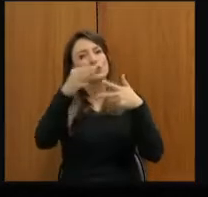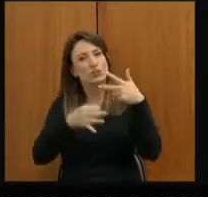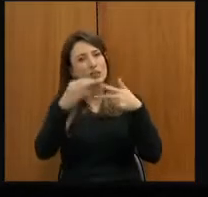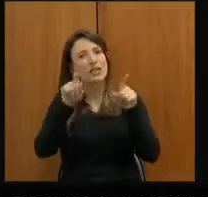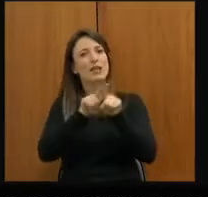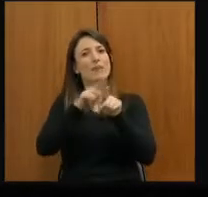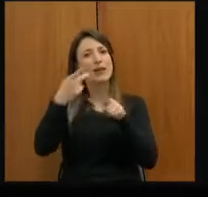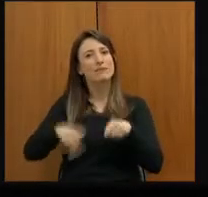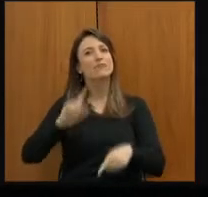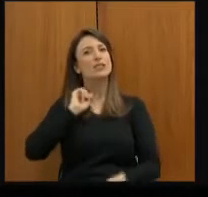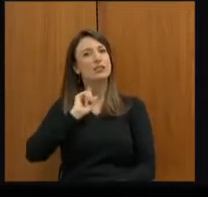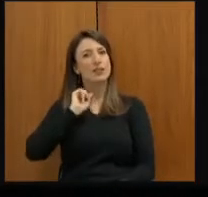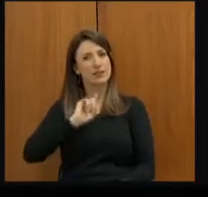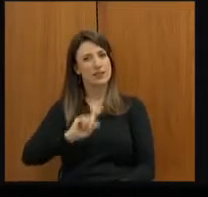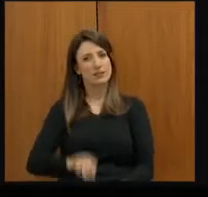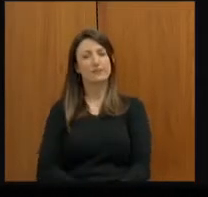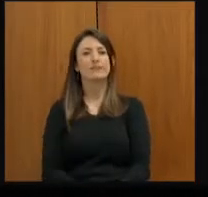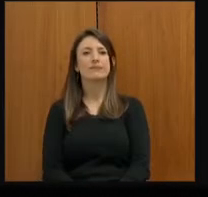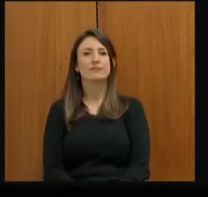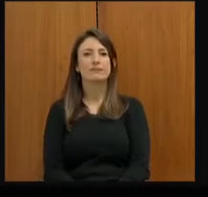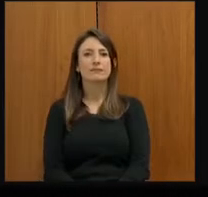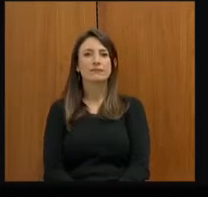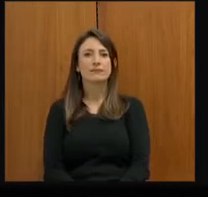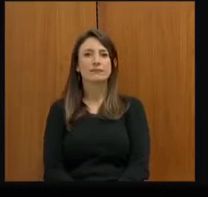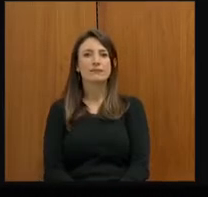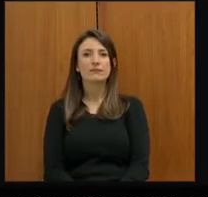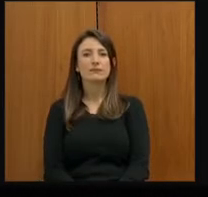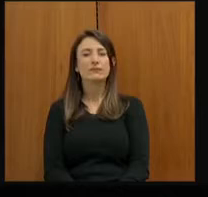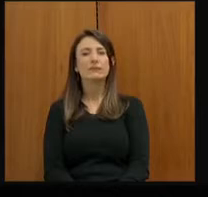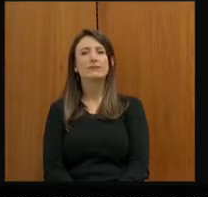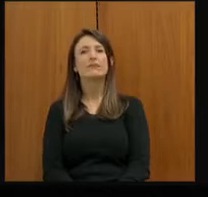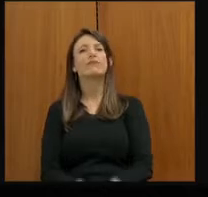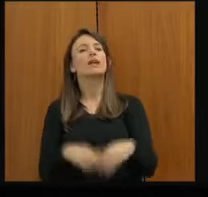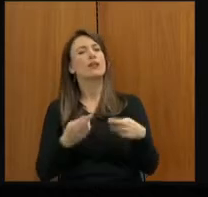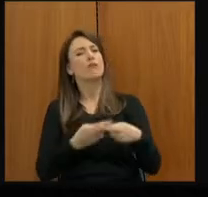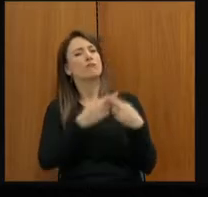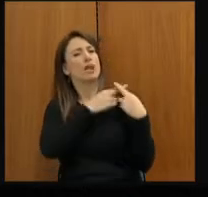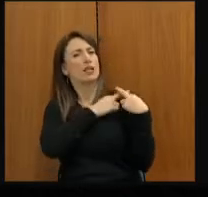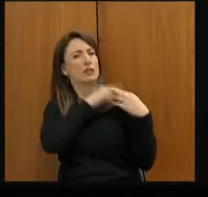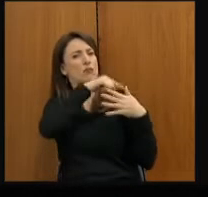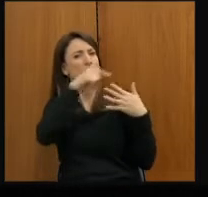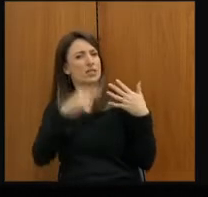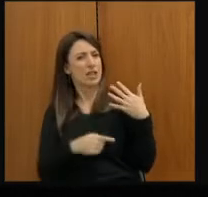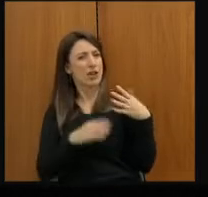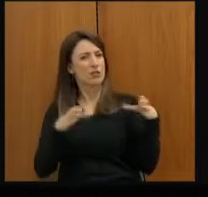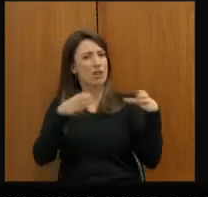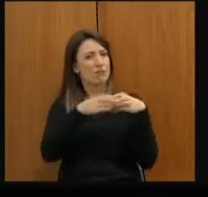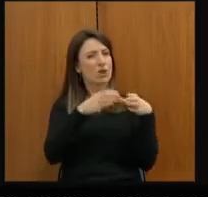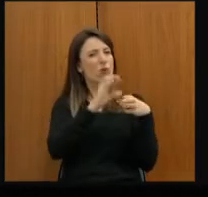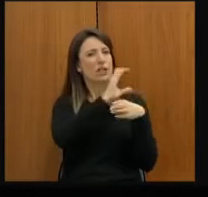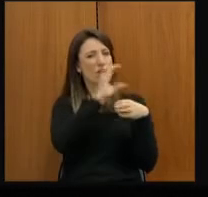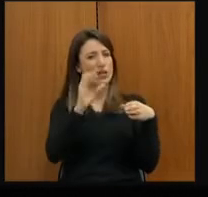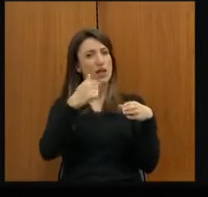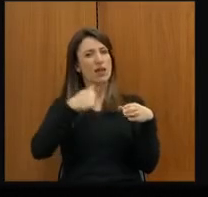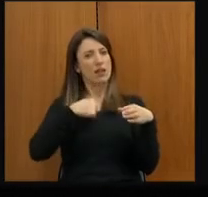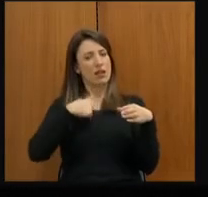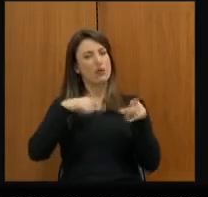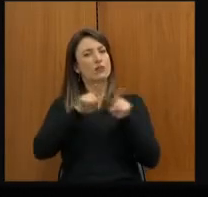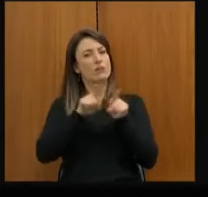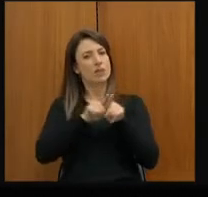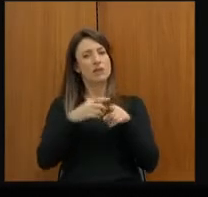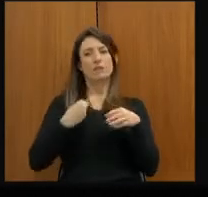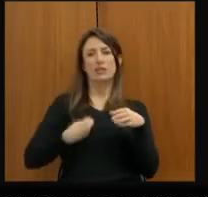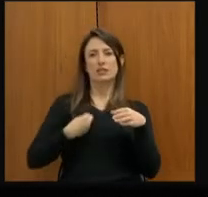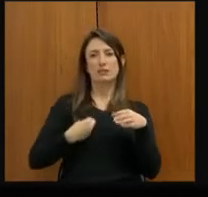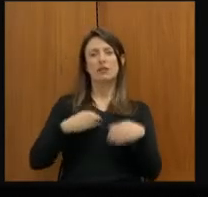E aí a atribuição das coordenadorias que uma delas eu estou com o superintendente nesse